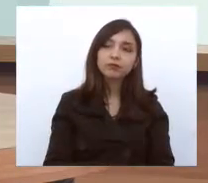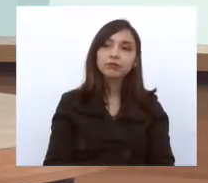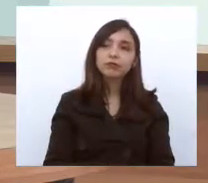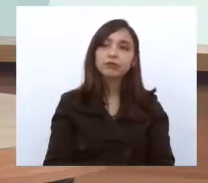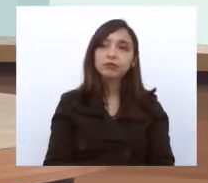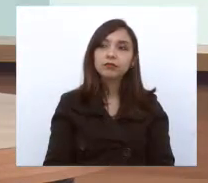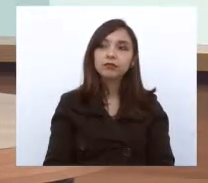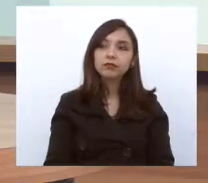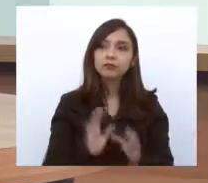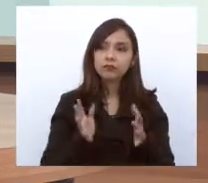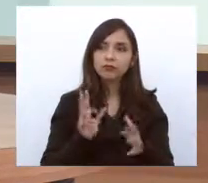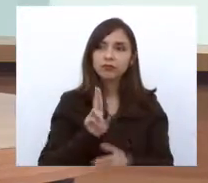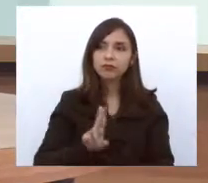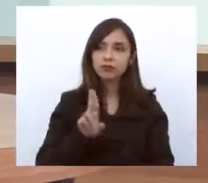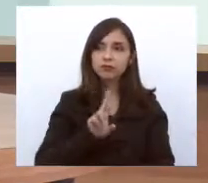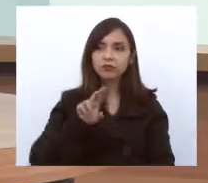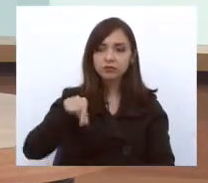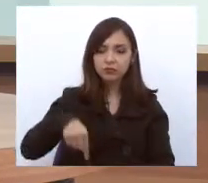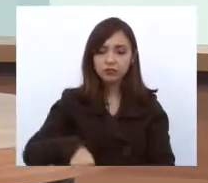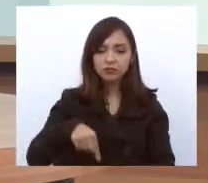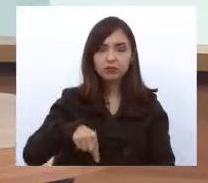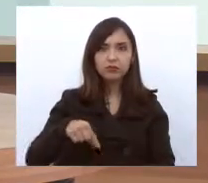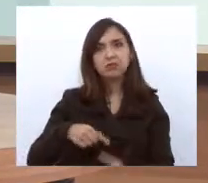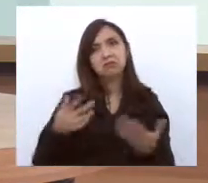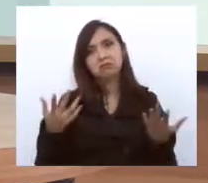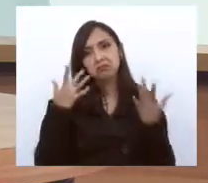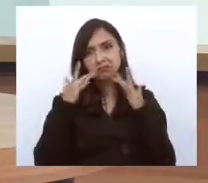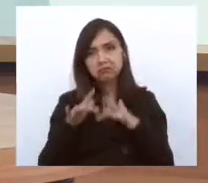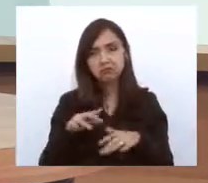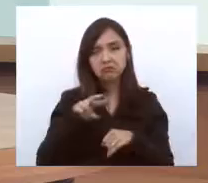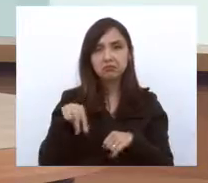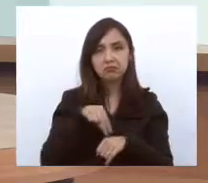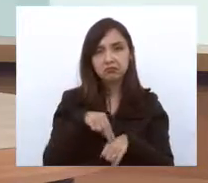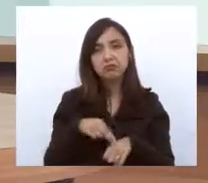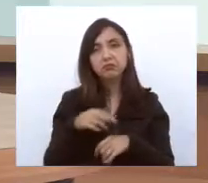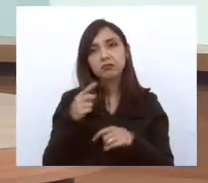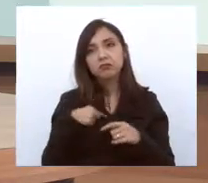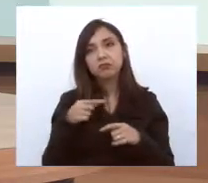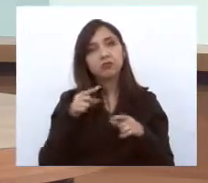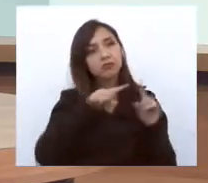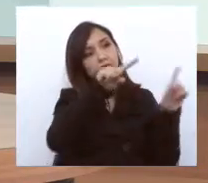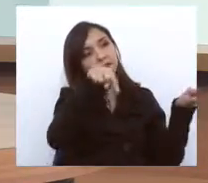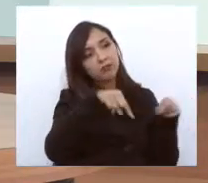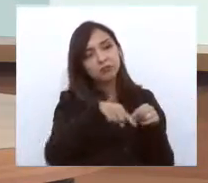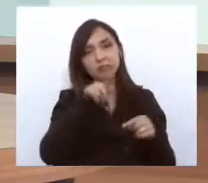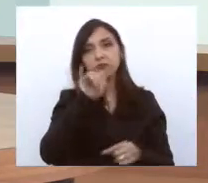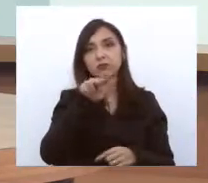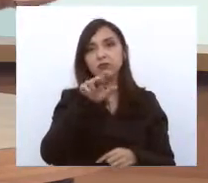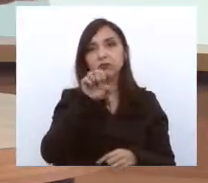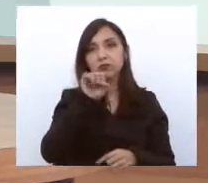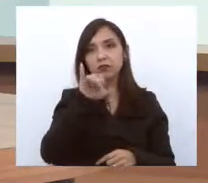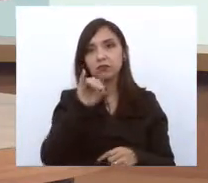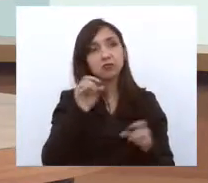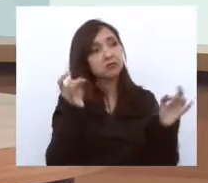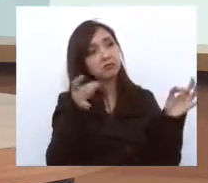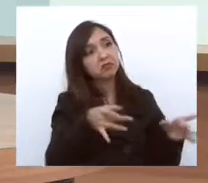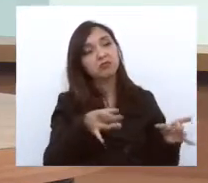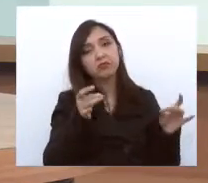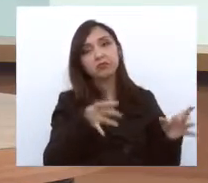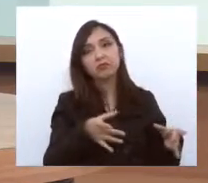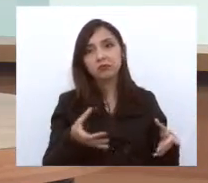Já usei essa tribuna para falar isso, vou repetir. Os nossos ginásios estão aí abandonados.